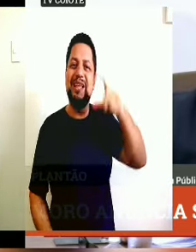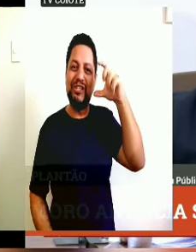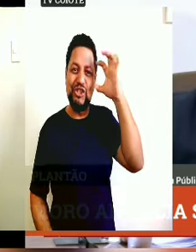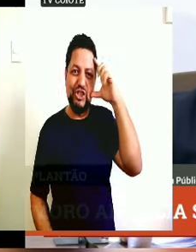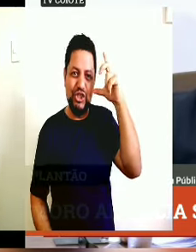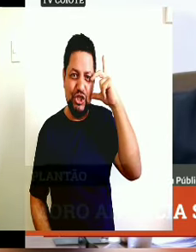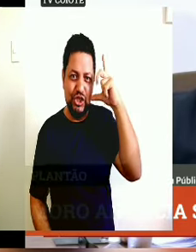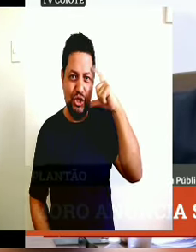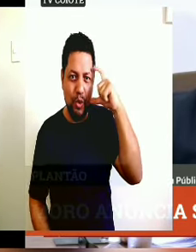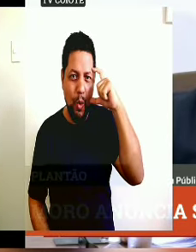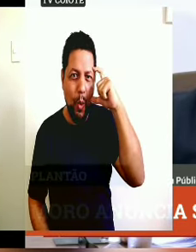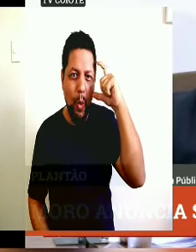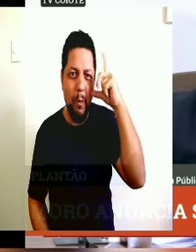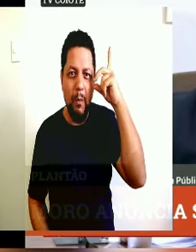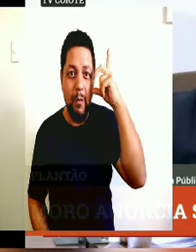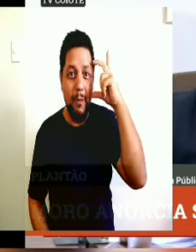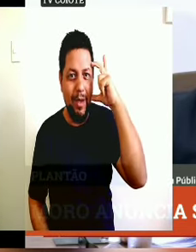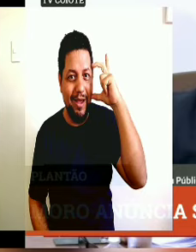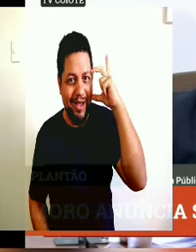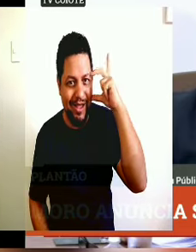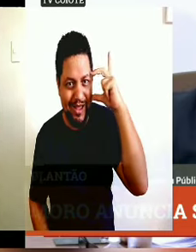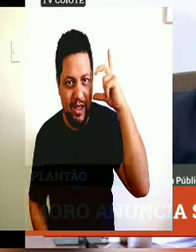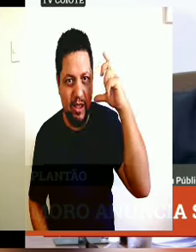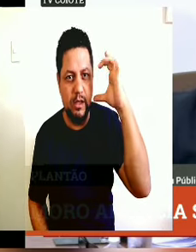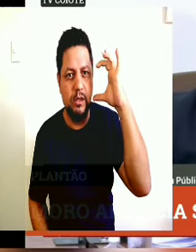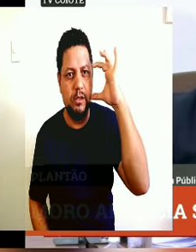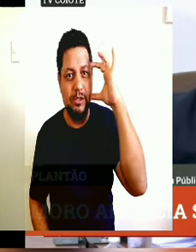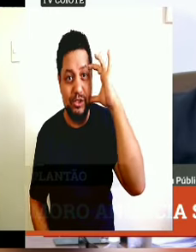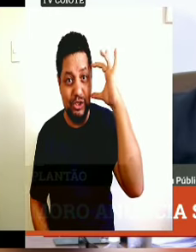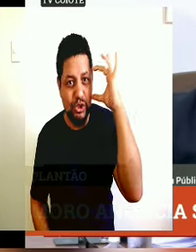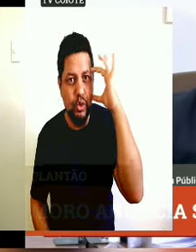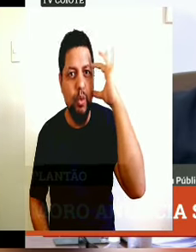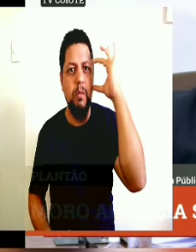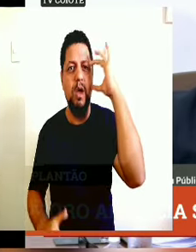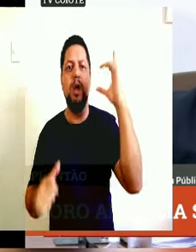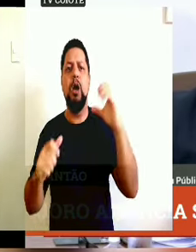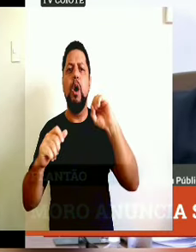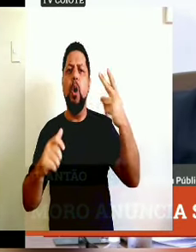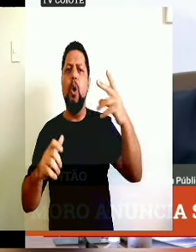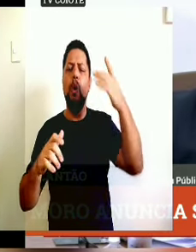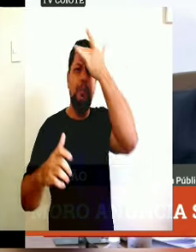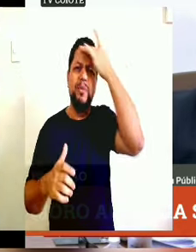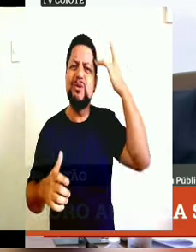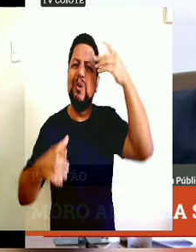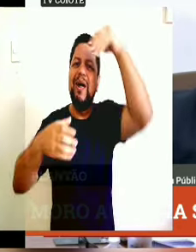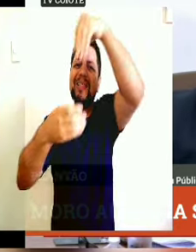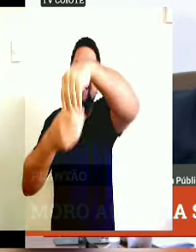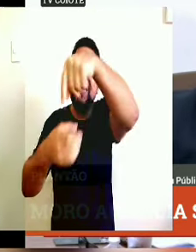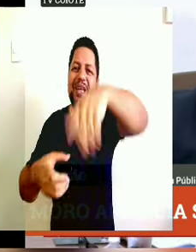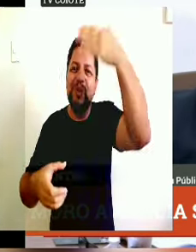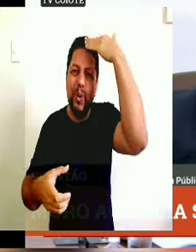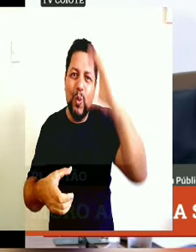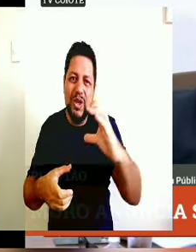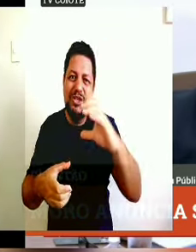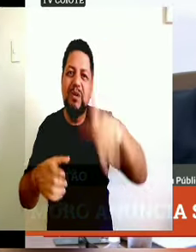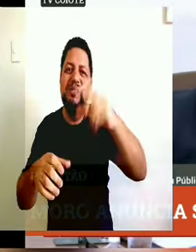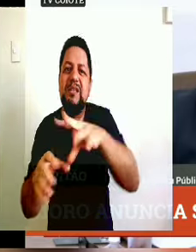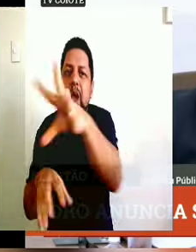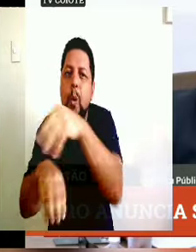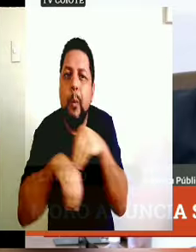o ex-presidente Luiz ficassem ligando para o superintendente em Curitiba para colher informações sobre